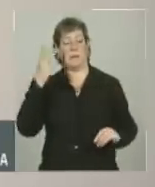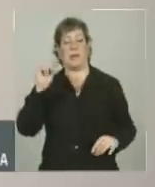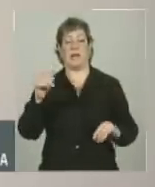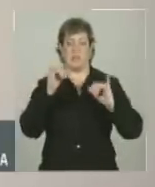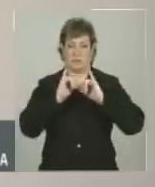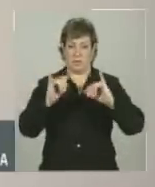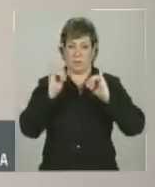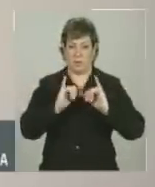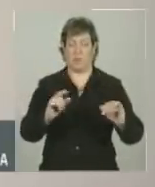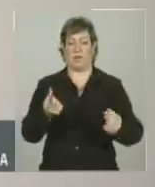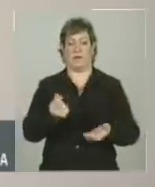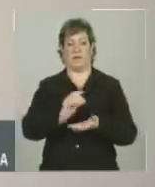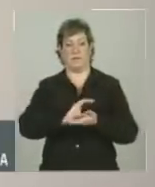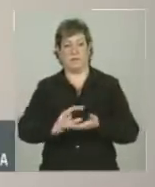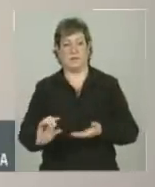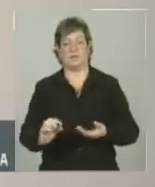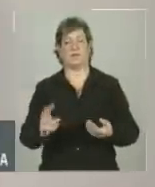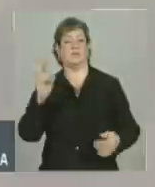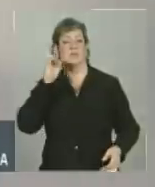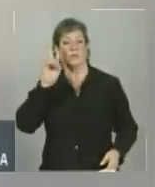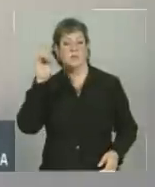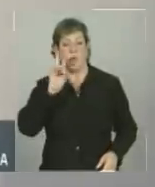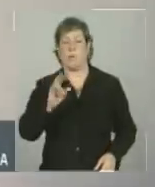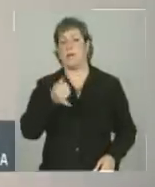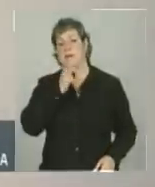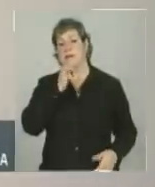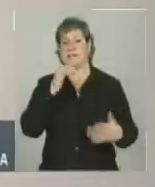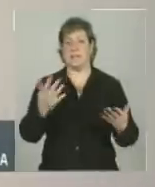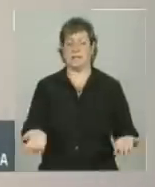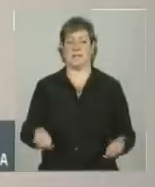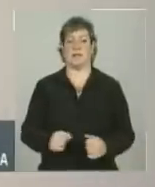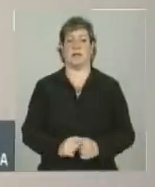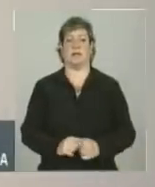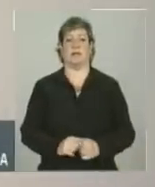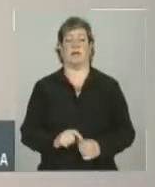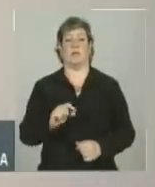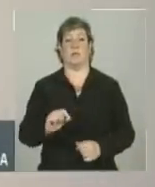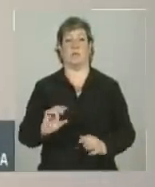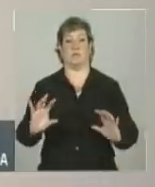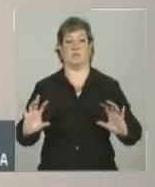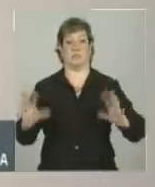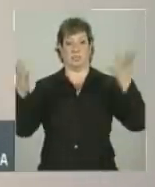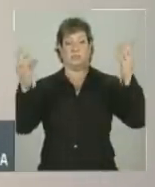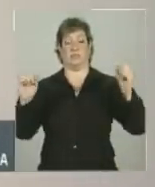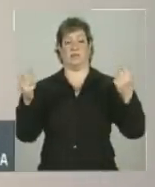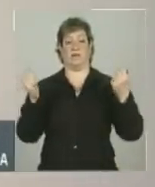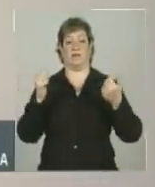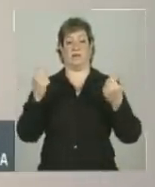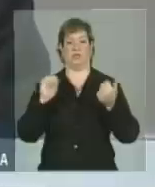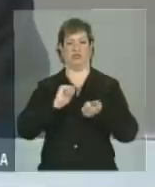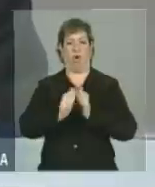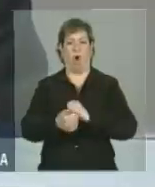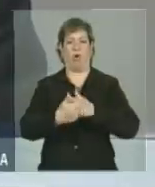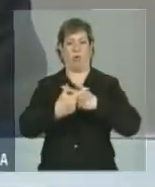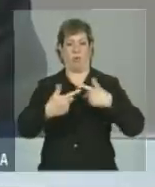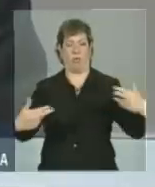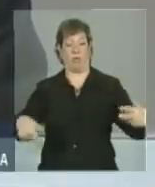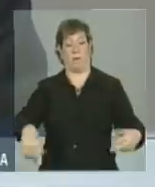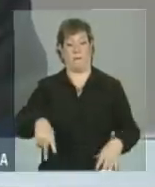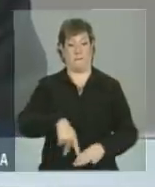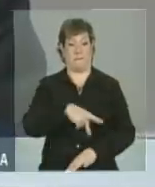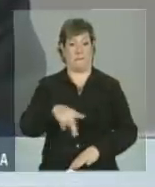os investimentos relativos, por exemplo, aos grandes eventos esportivos que o